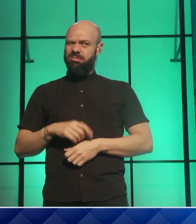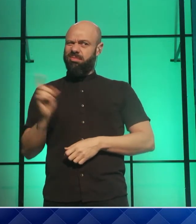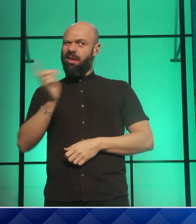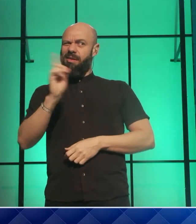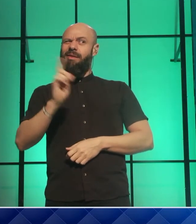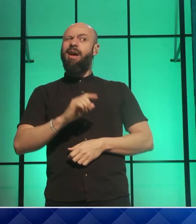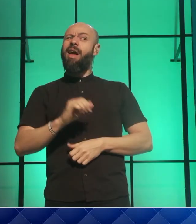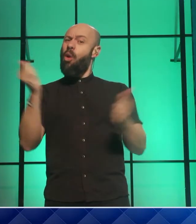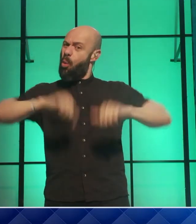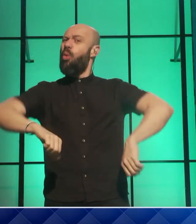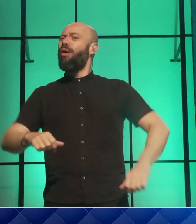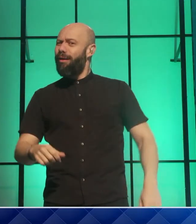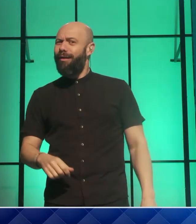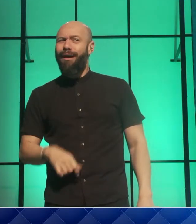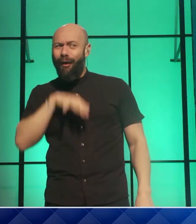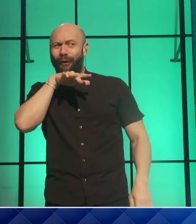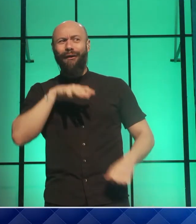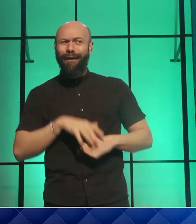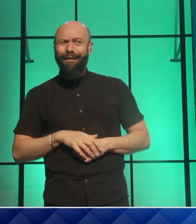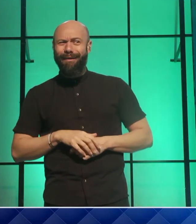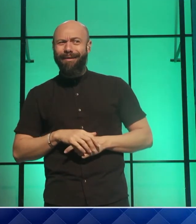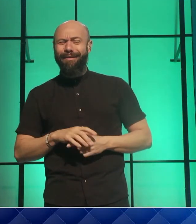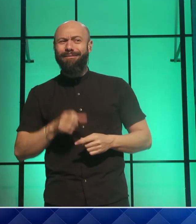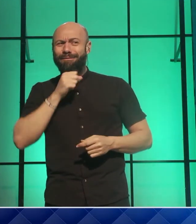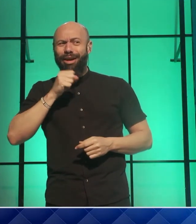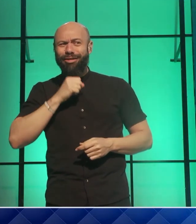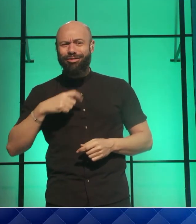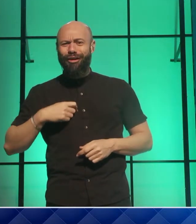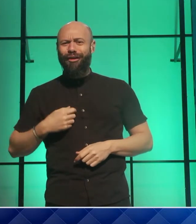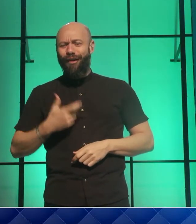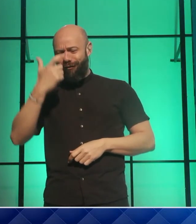coisa nenhuma. Envelhecer é uma droga.